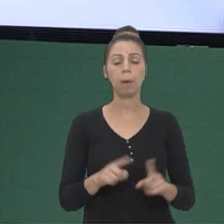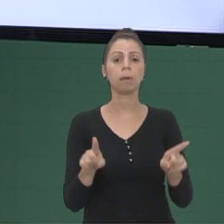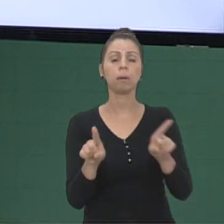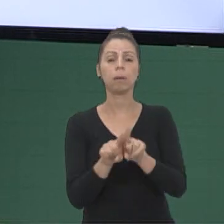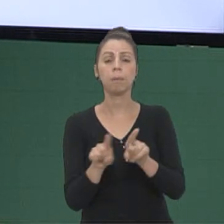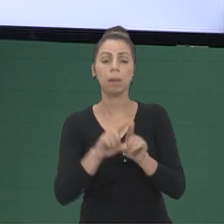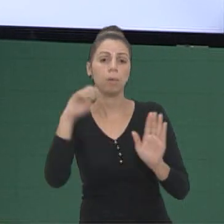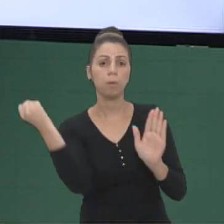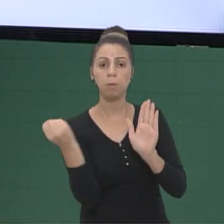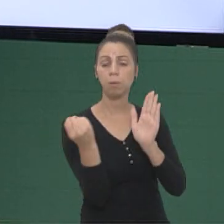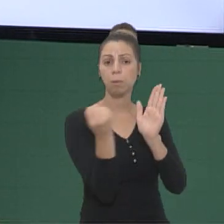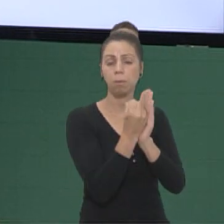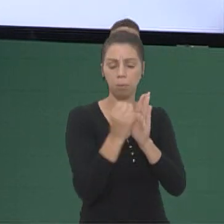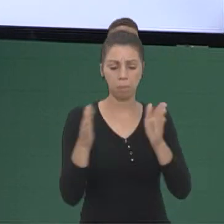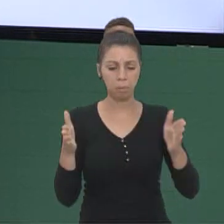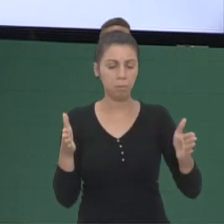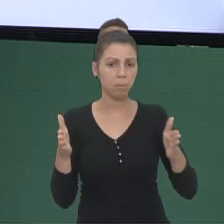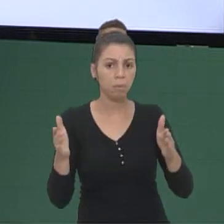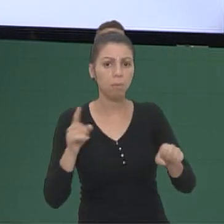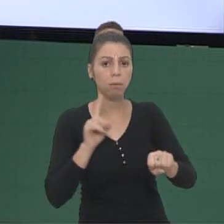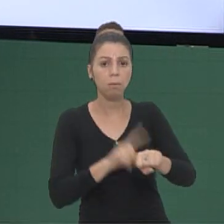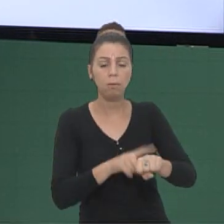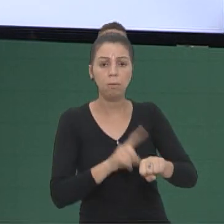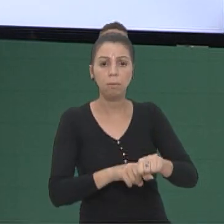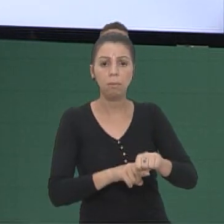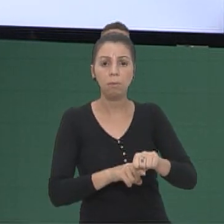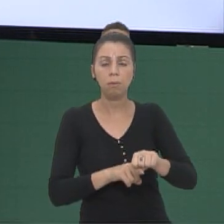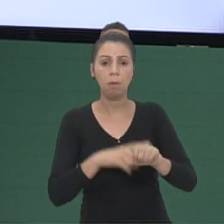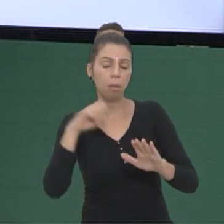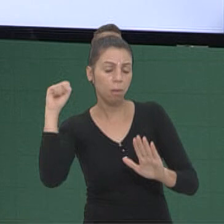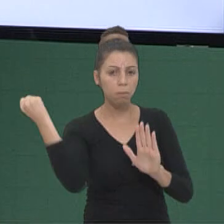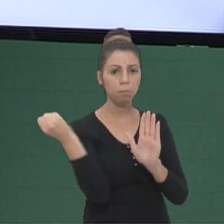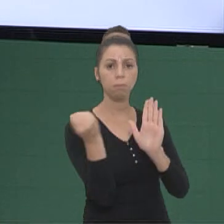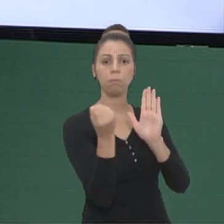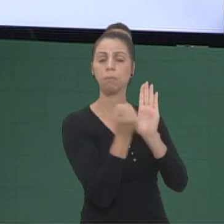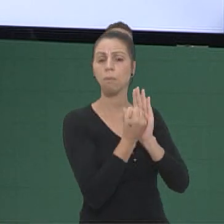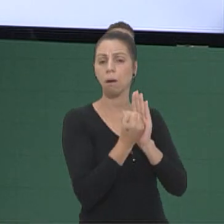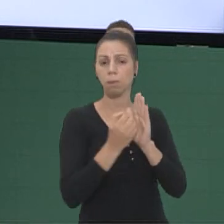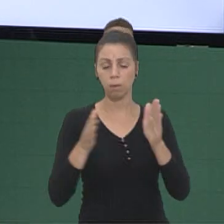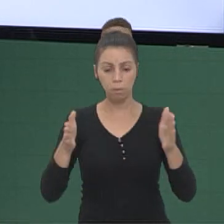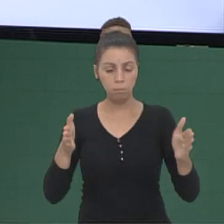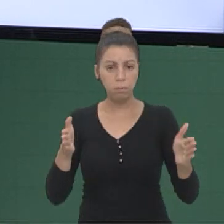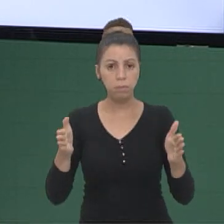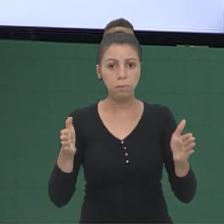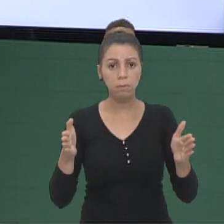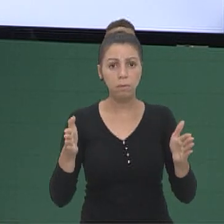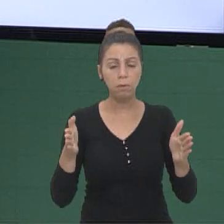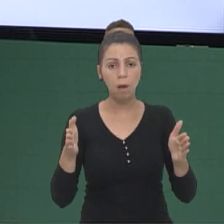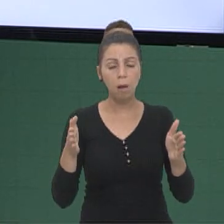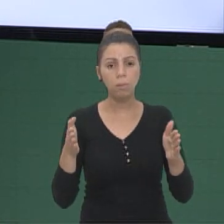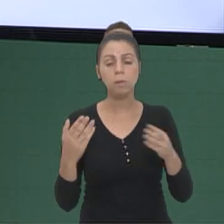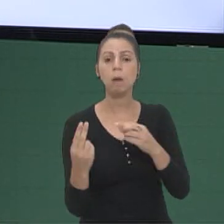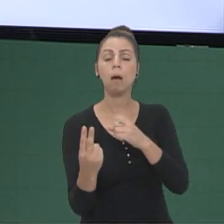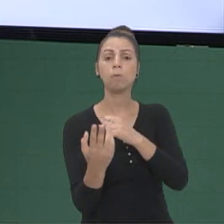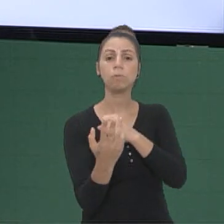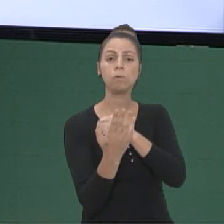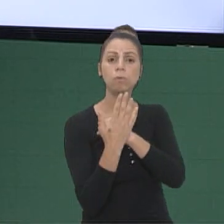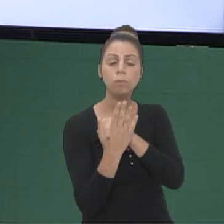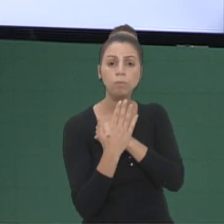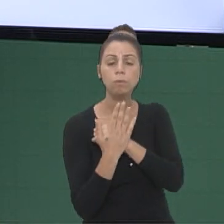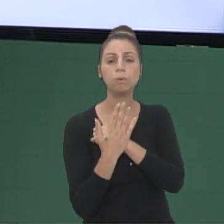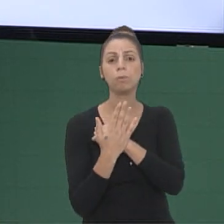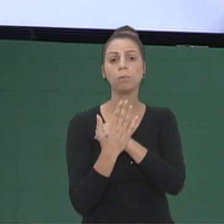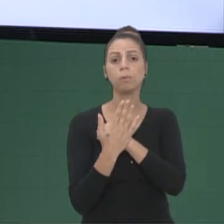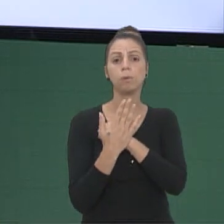marcadores temporais. Marcadores? Sim, ó. Marca. Eles marcam a temporalidade. Então, eles nos auxiliam. Inclusive,